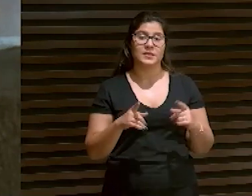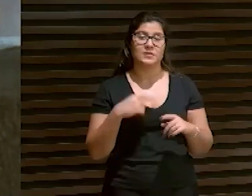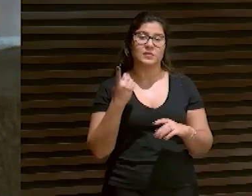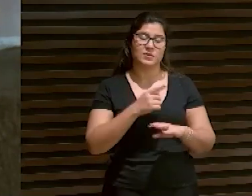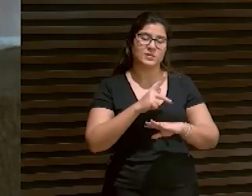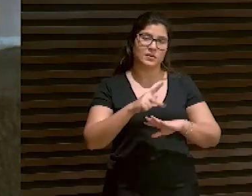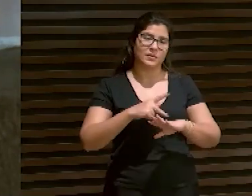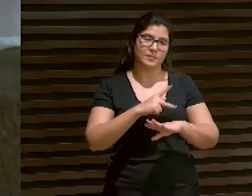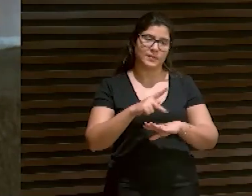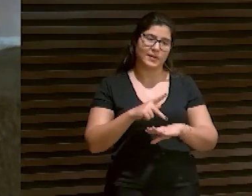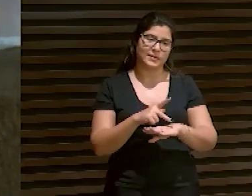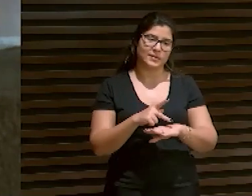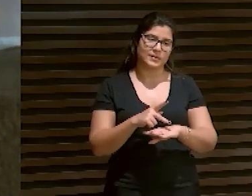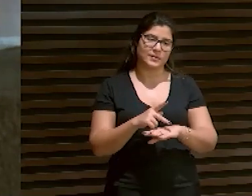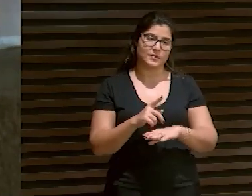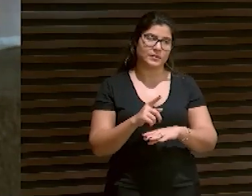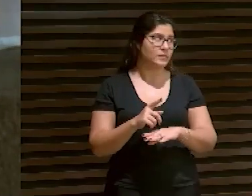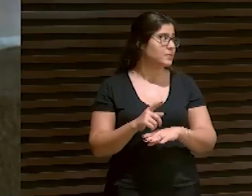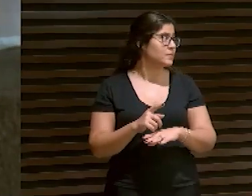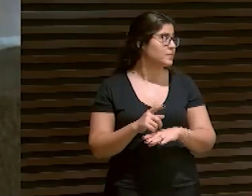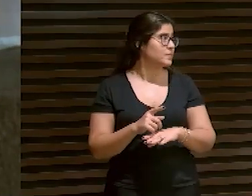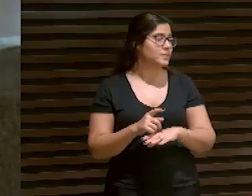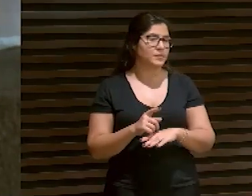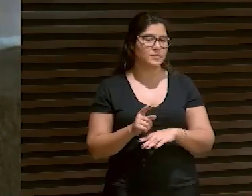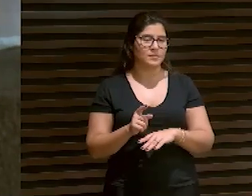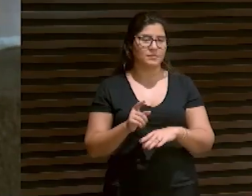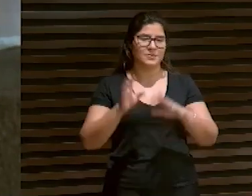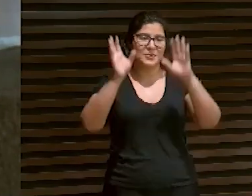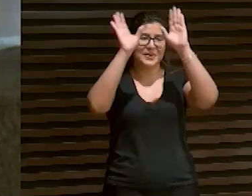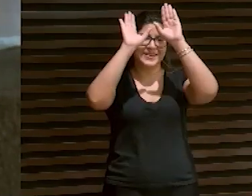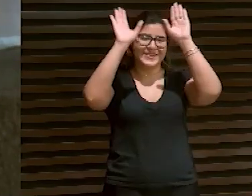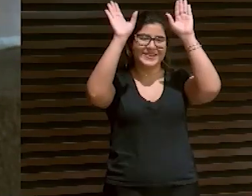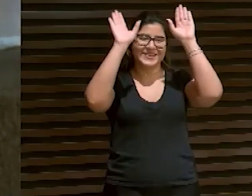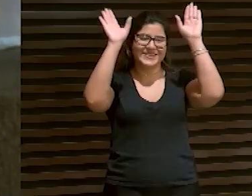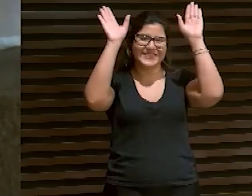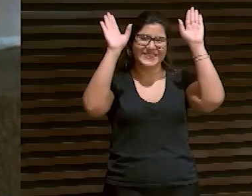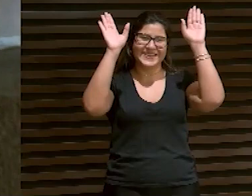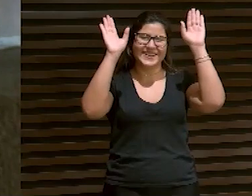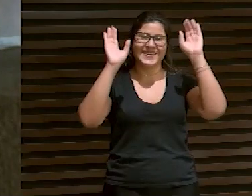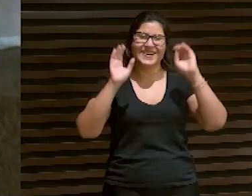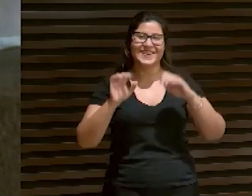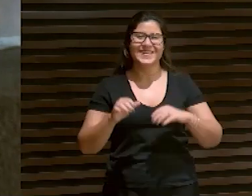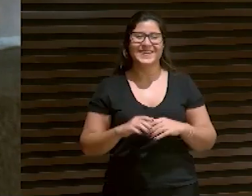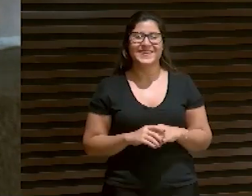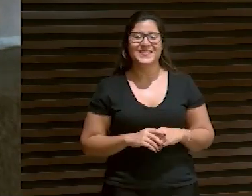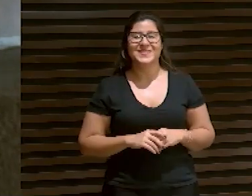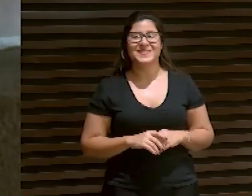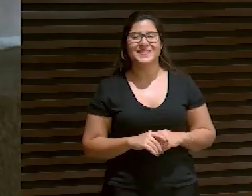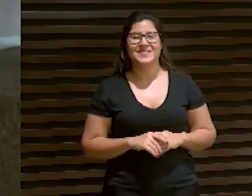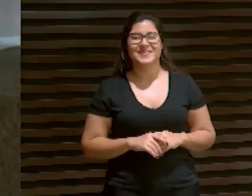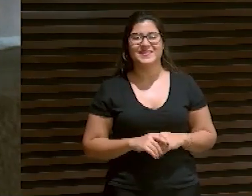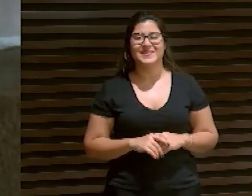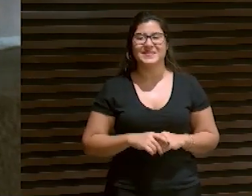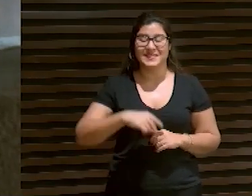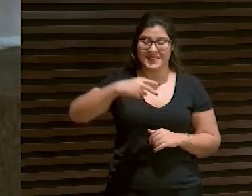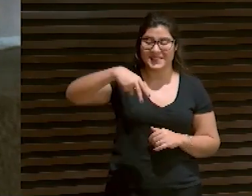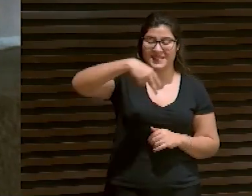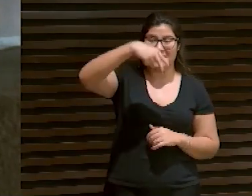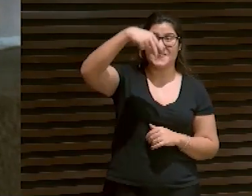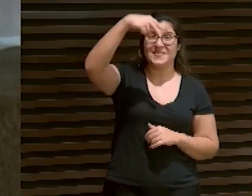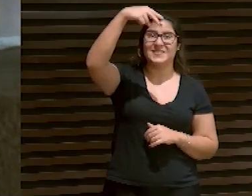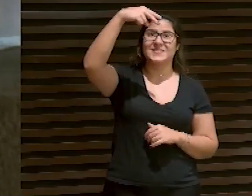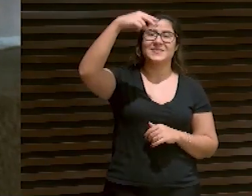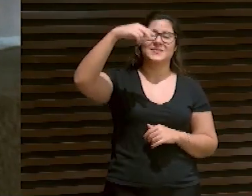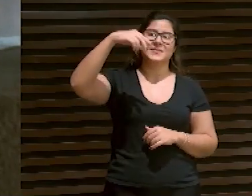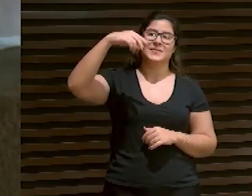lá. A nossa pátria está lá. E aquele que foi visto subindo, será